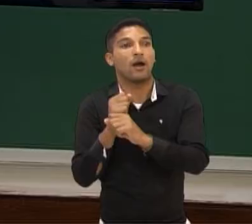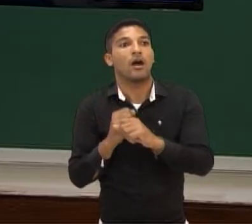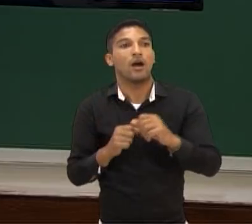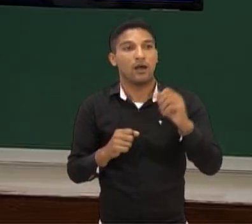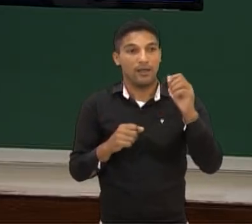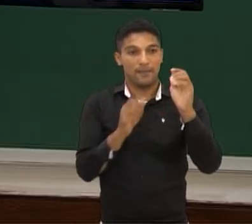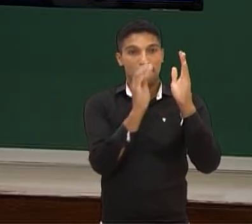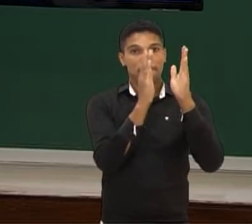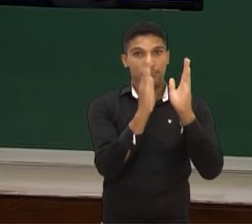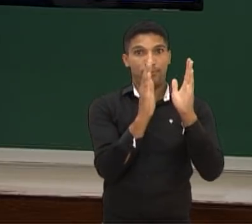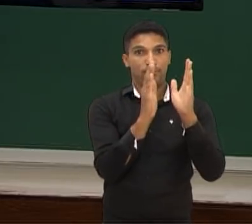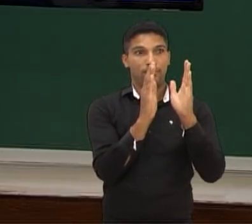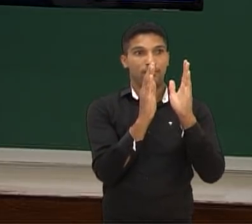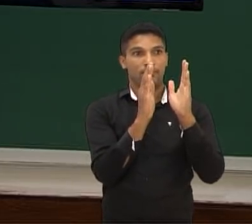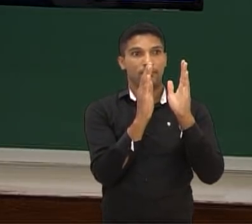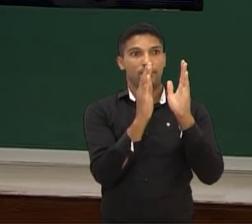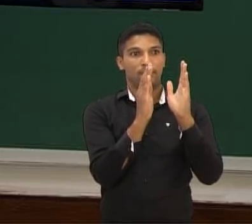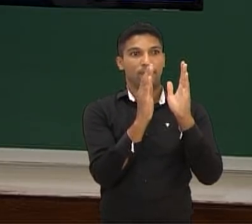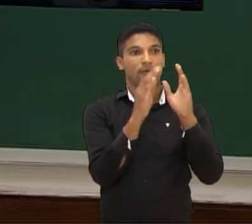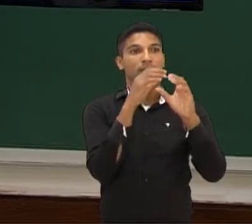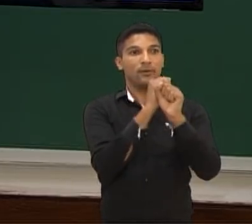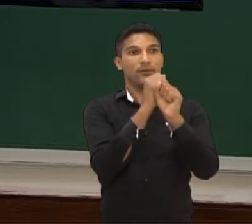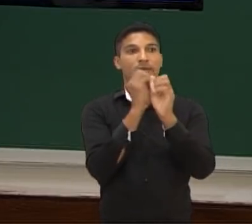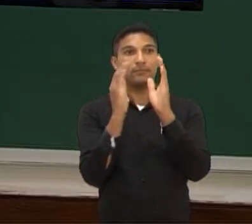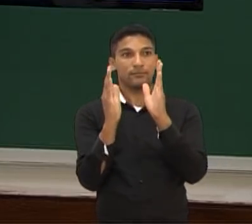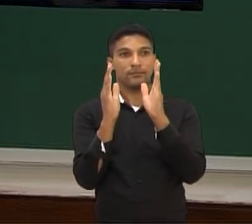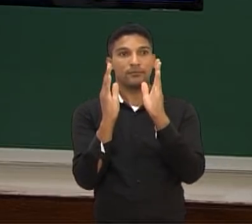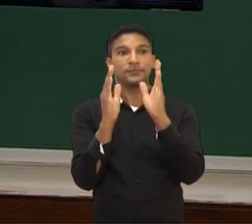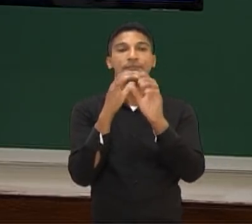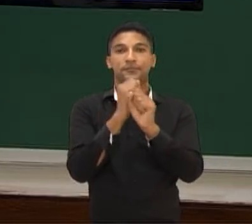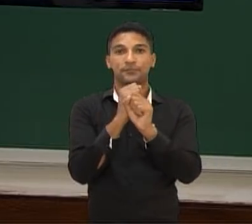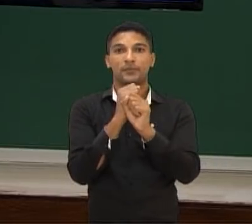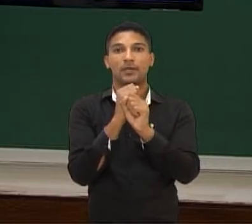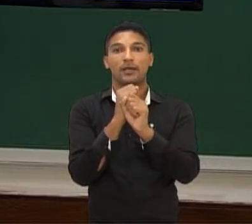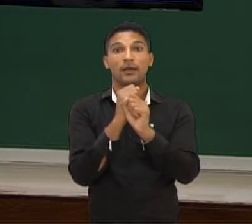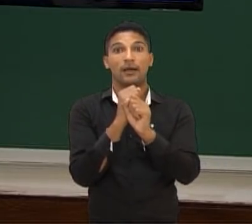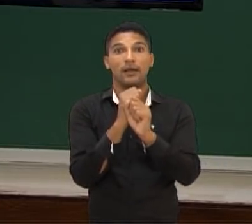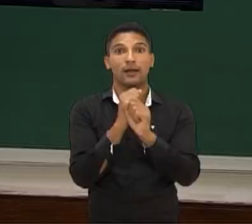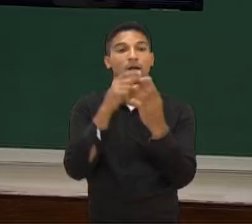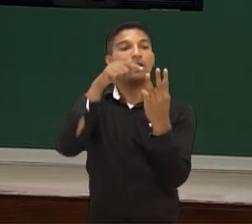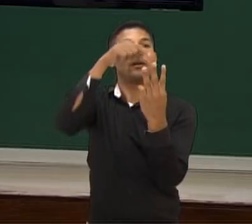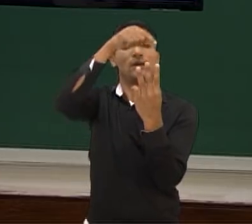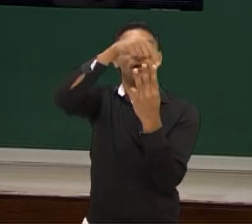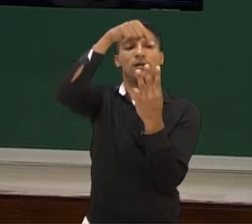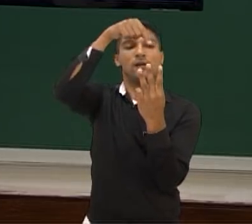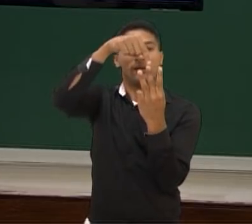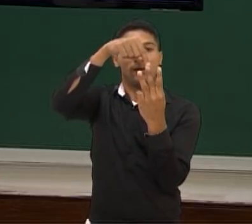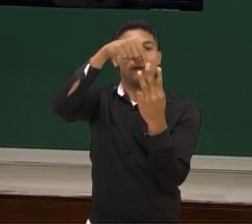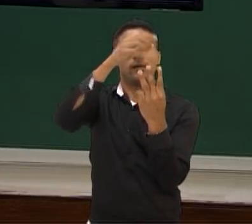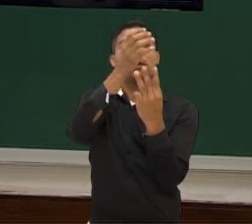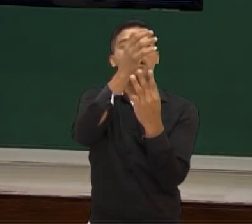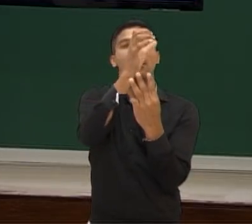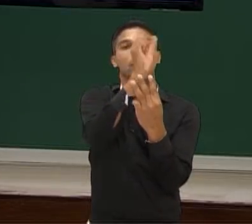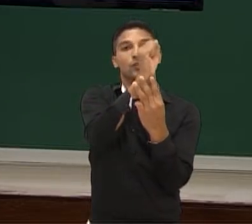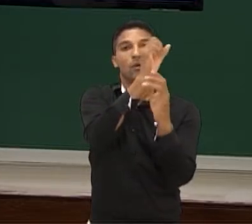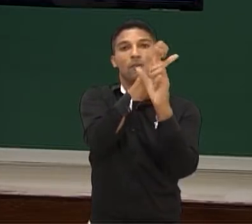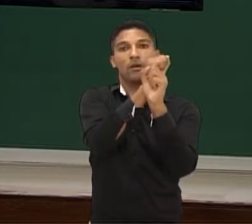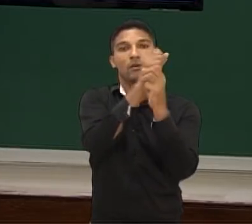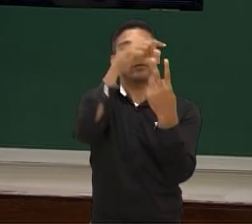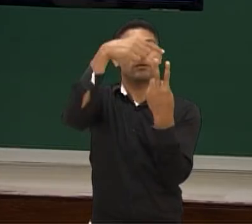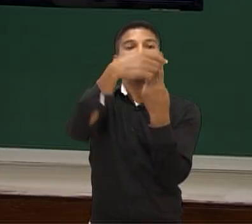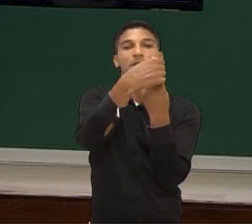inteiro, 2 inteiros, certo? E a terceira parte, o terceiro chocolate,